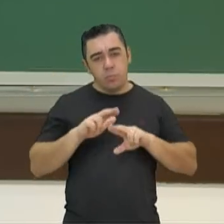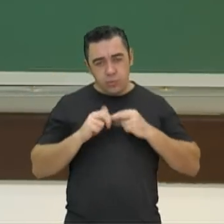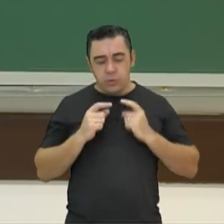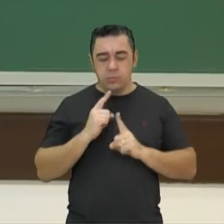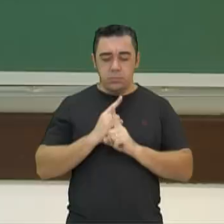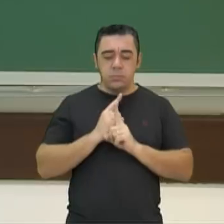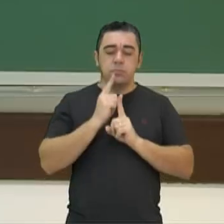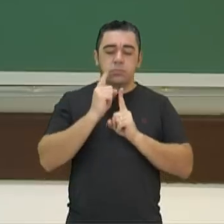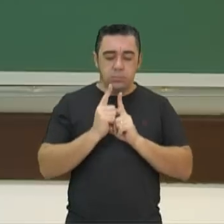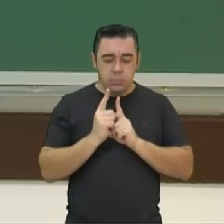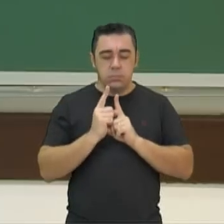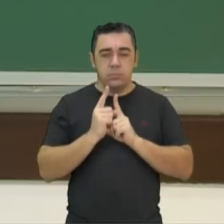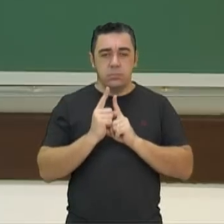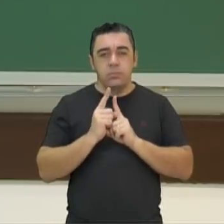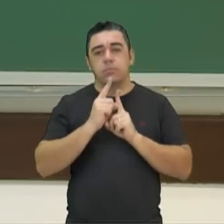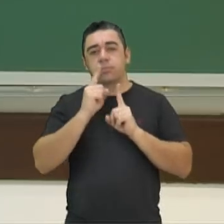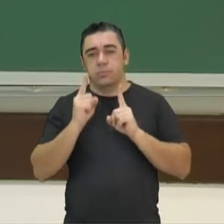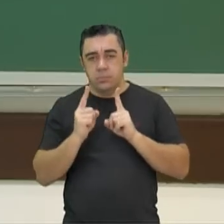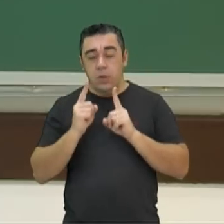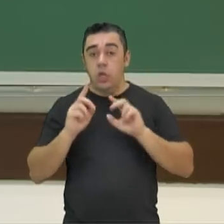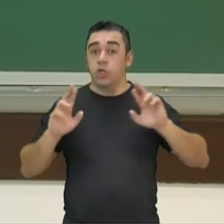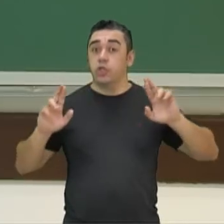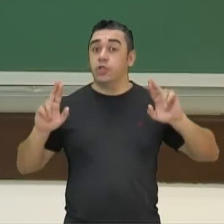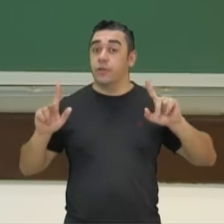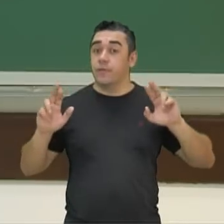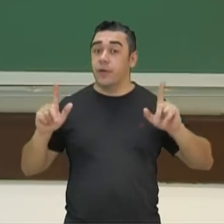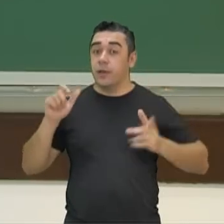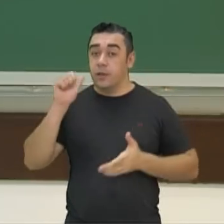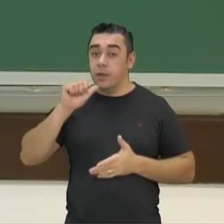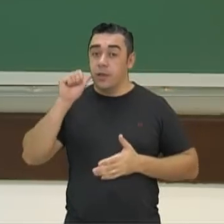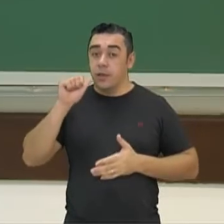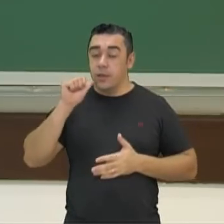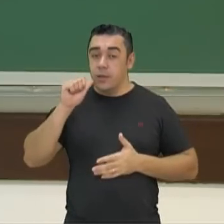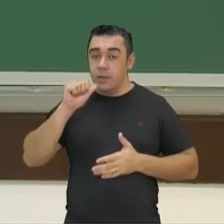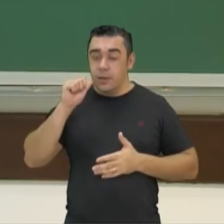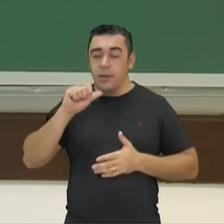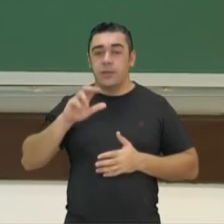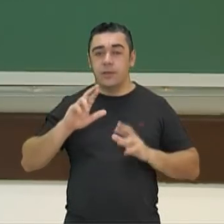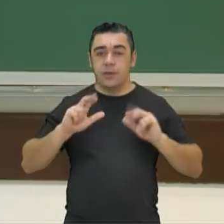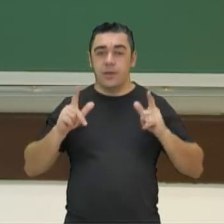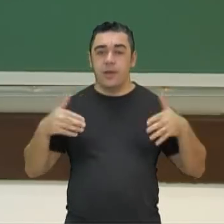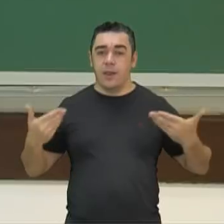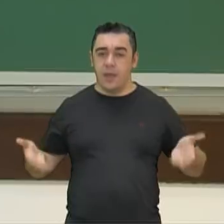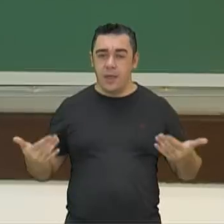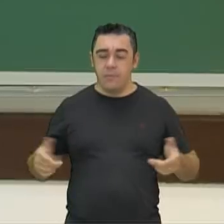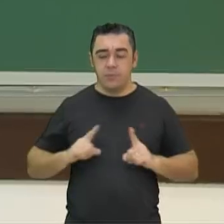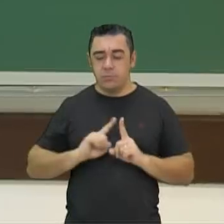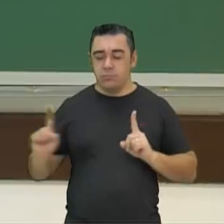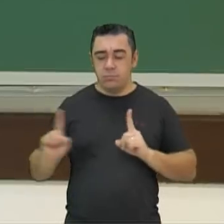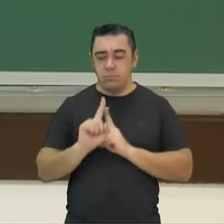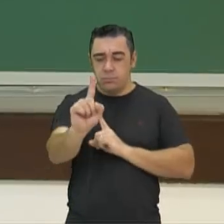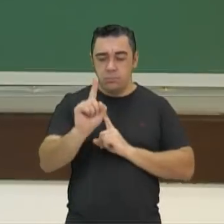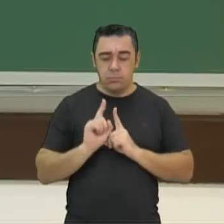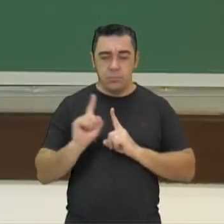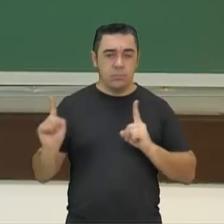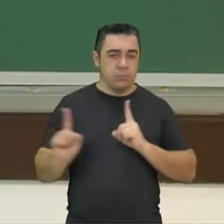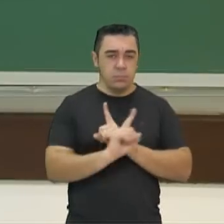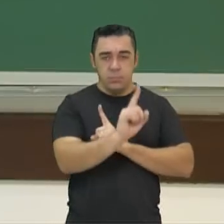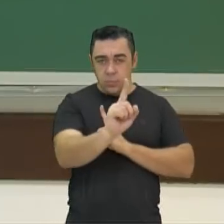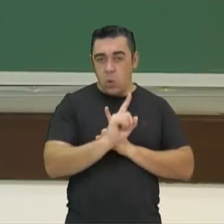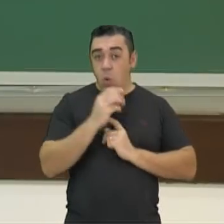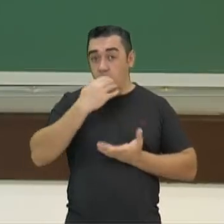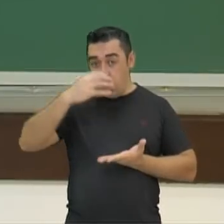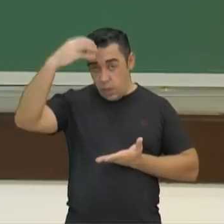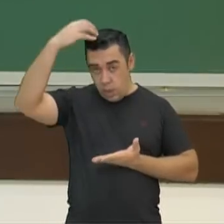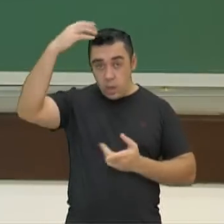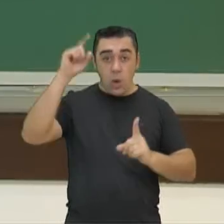casinha de cada vez, né? Diferente da dama, que usa um vestido mais leve, mais solto, que pode andar por tudo. Então, o objetivo do jogo é matar